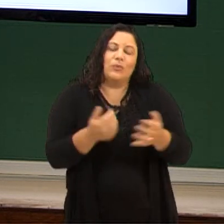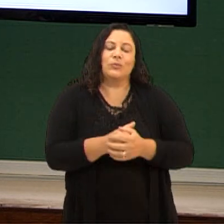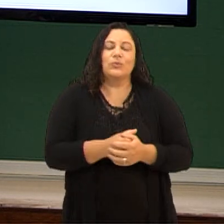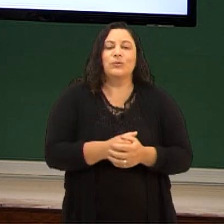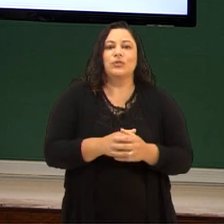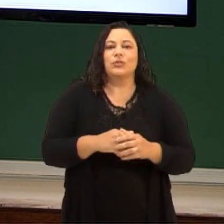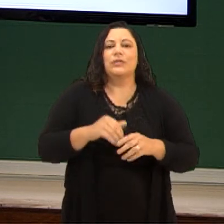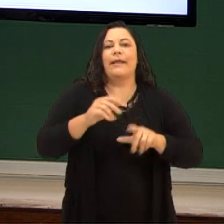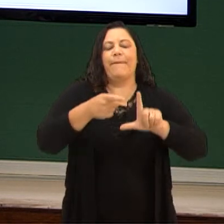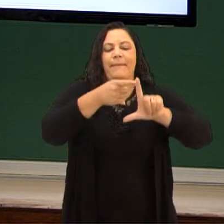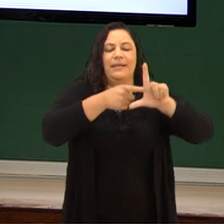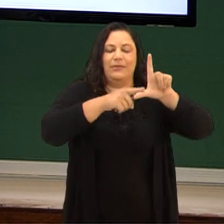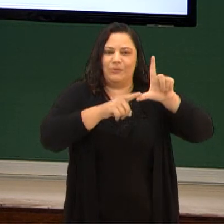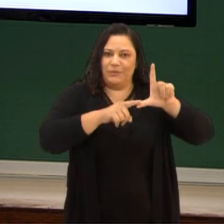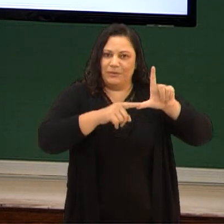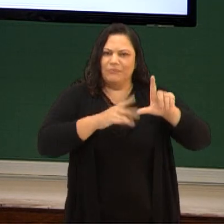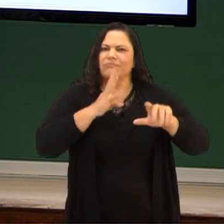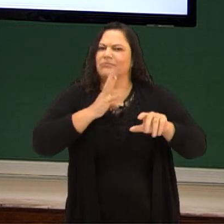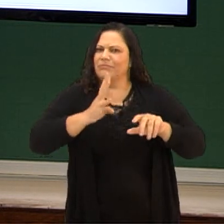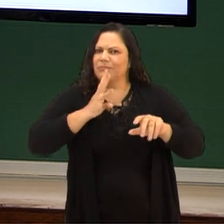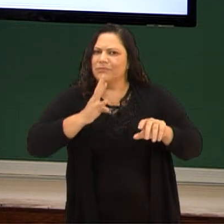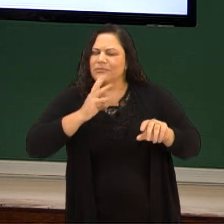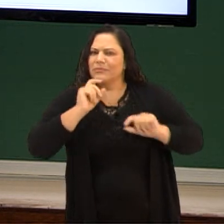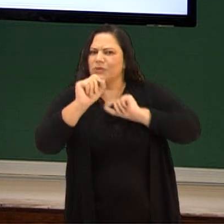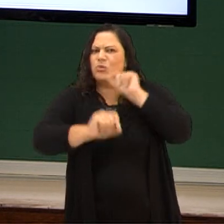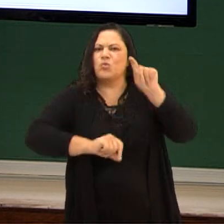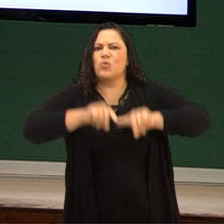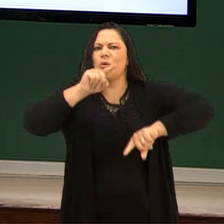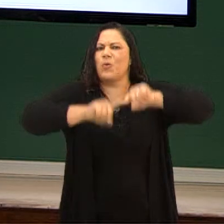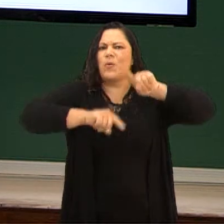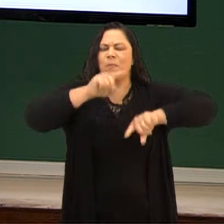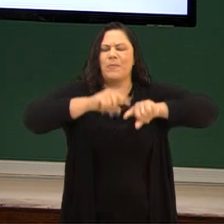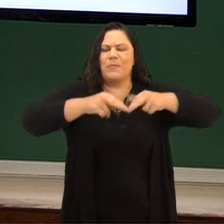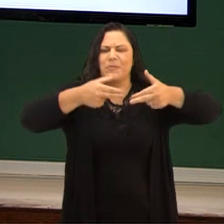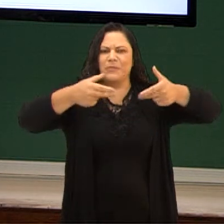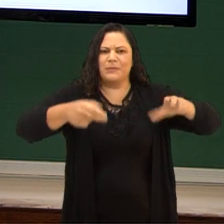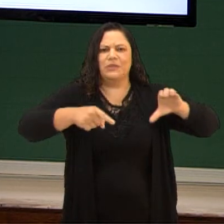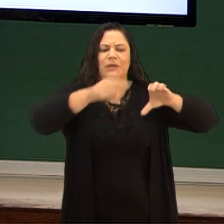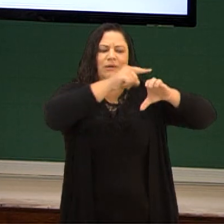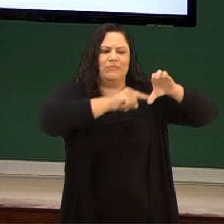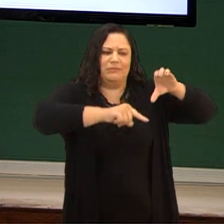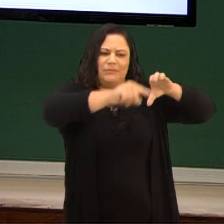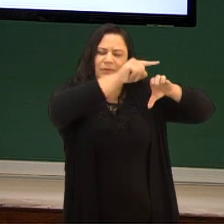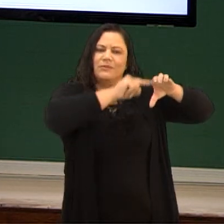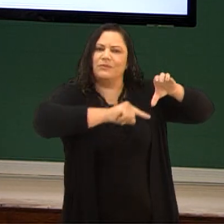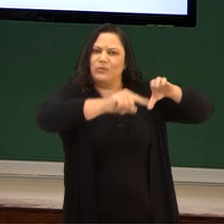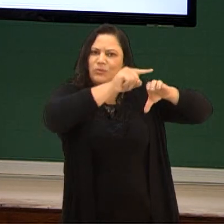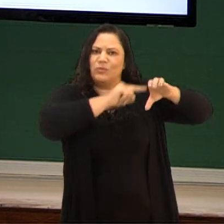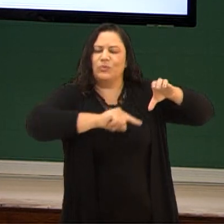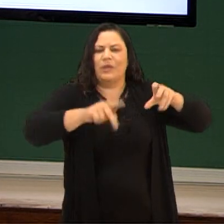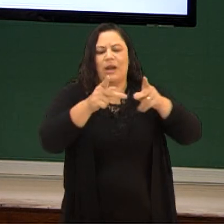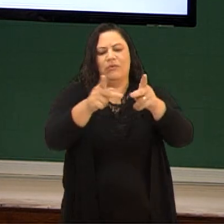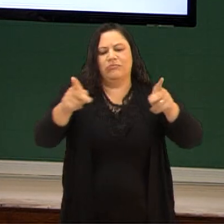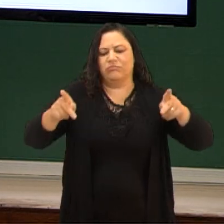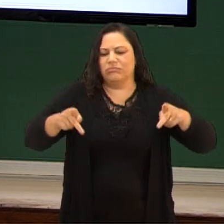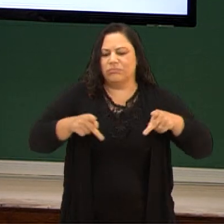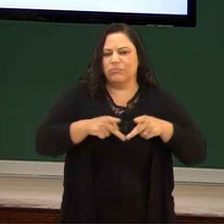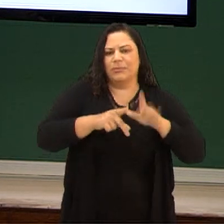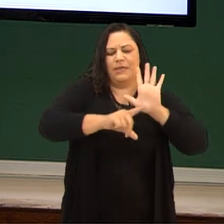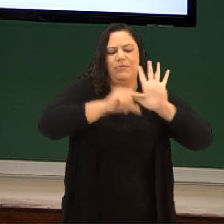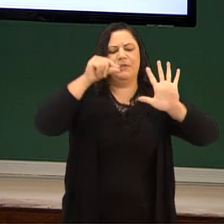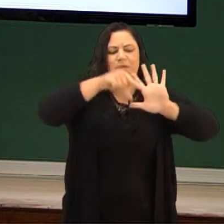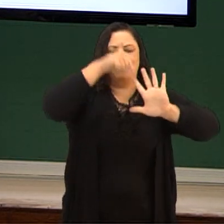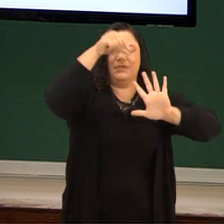mais sobre ângulos, conheceu o que esses objetos circulares, né, têm a ver com o nosso gráfico de setores, com os nossos ângulos,